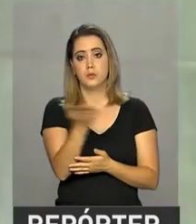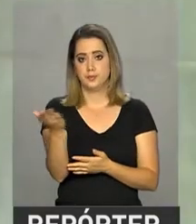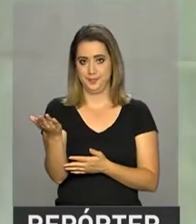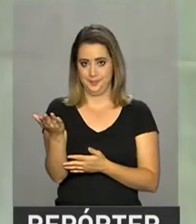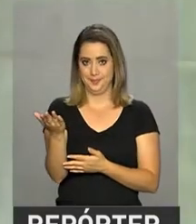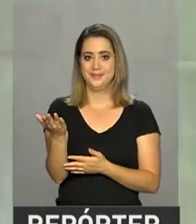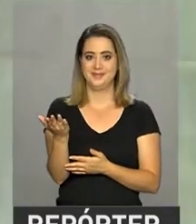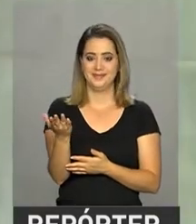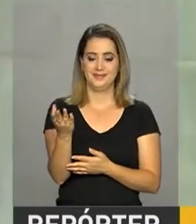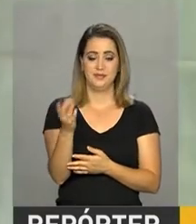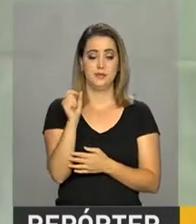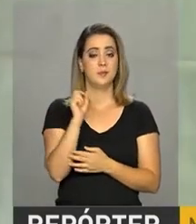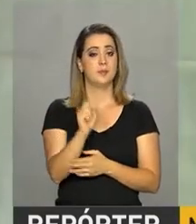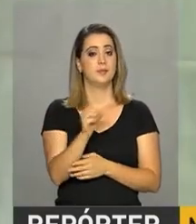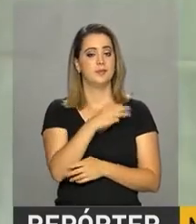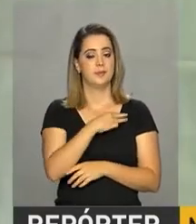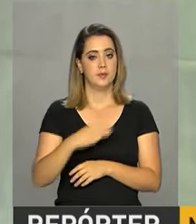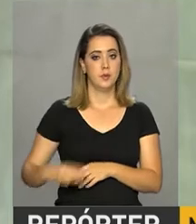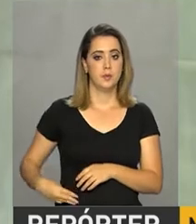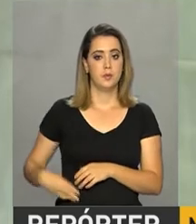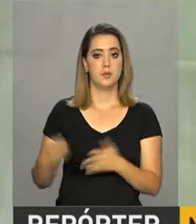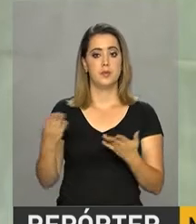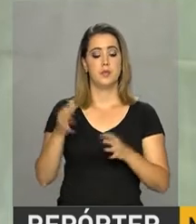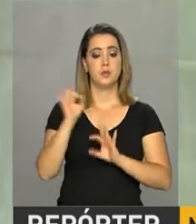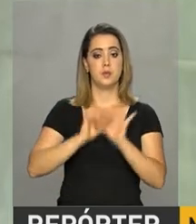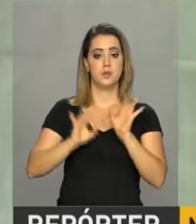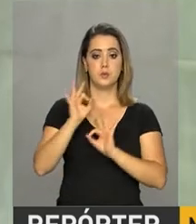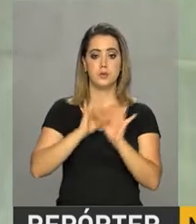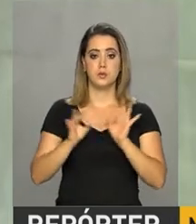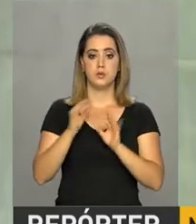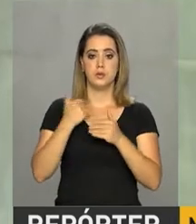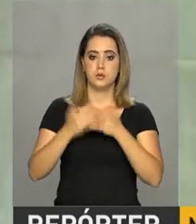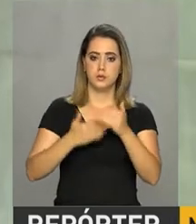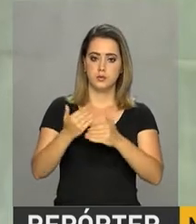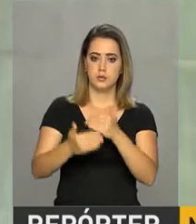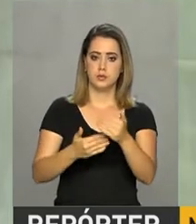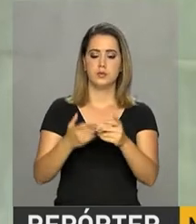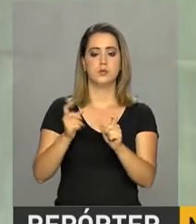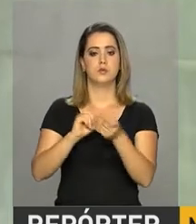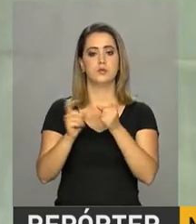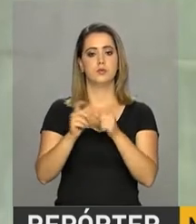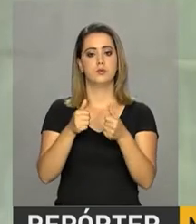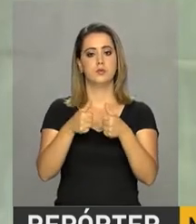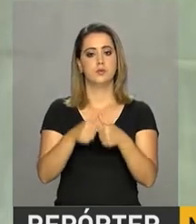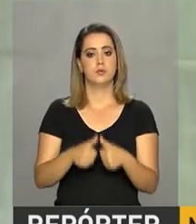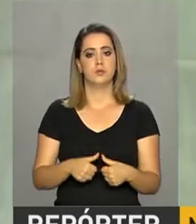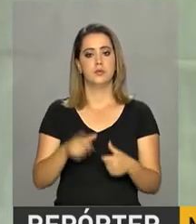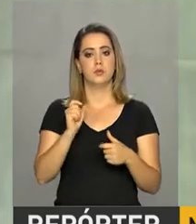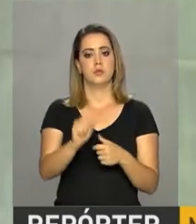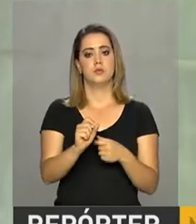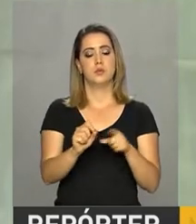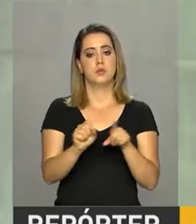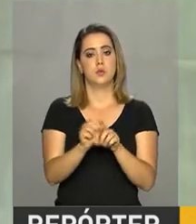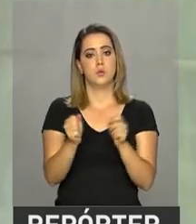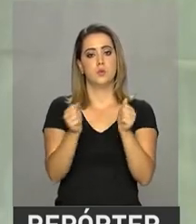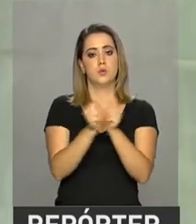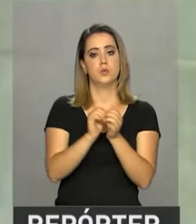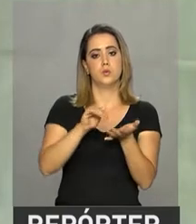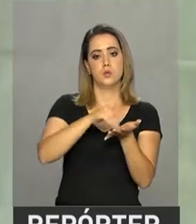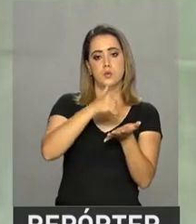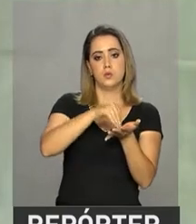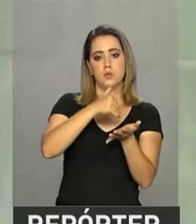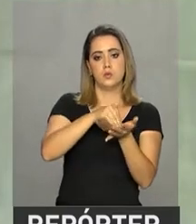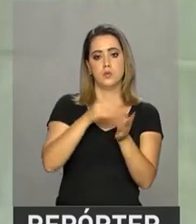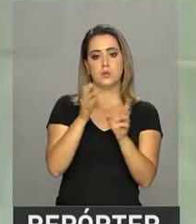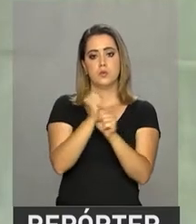todos olha o ministro interino do planejamento desenvolvimento e gestão esteves colnago e o secretário de